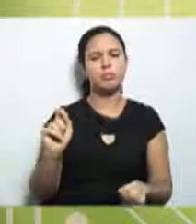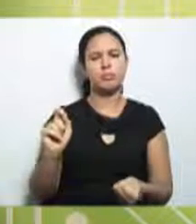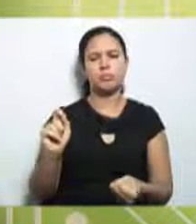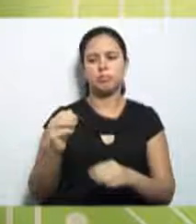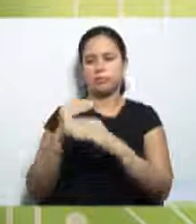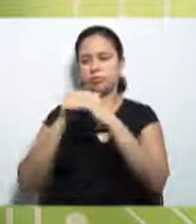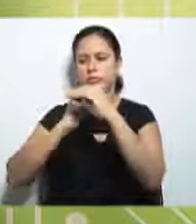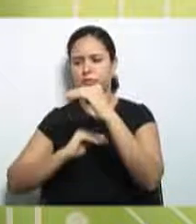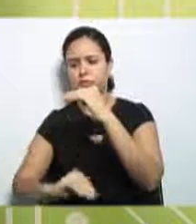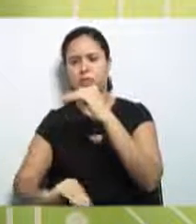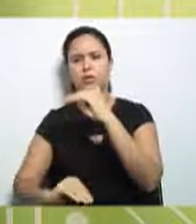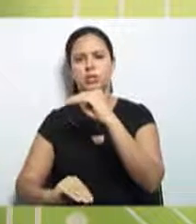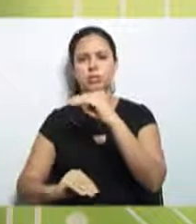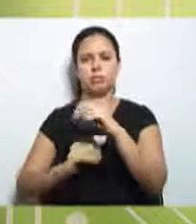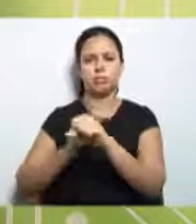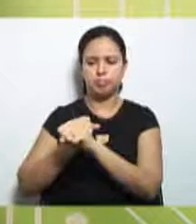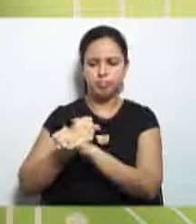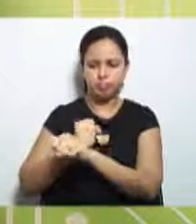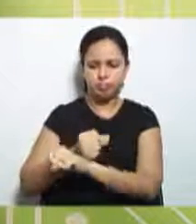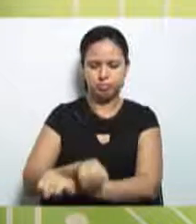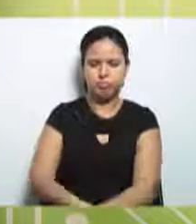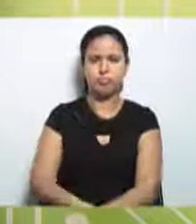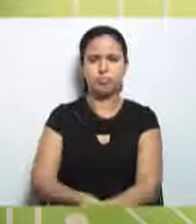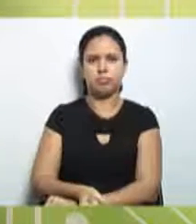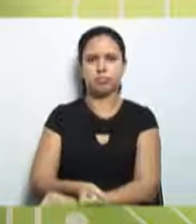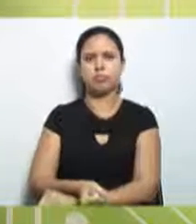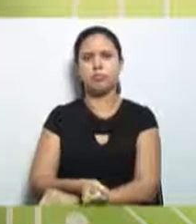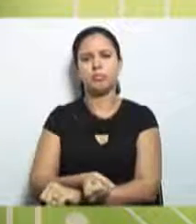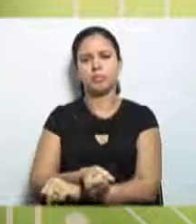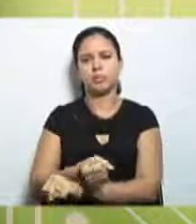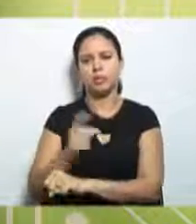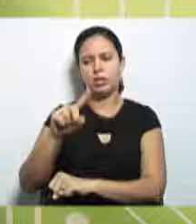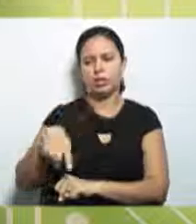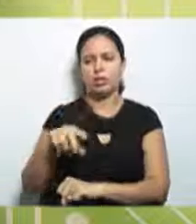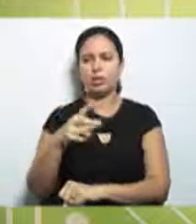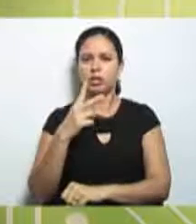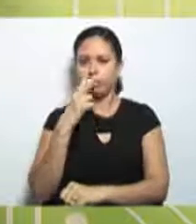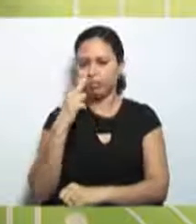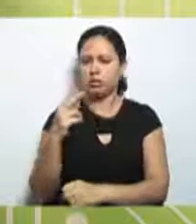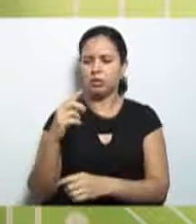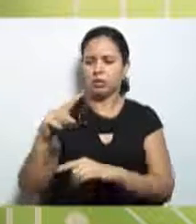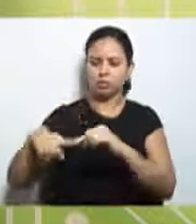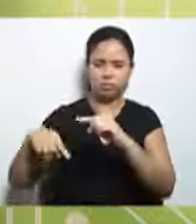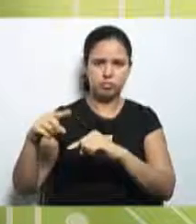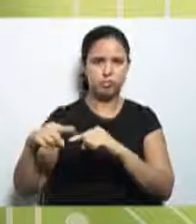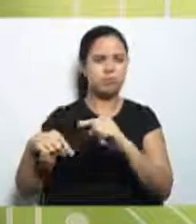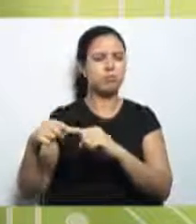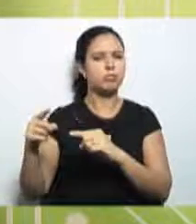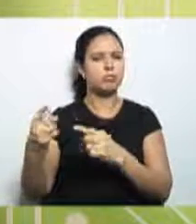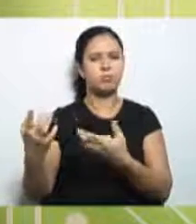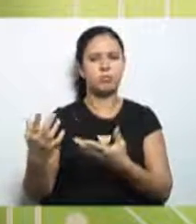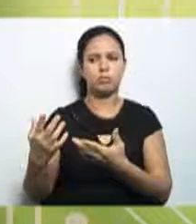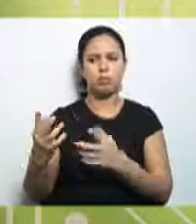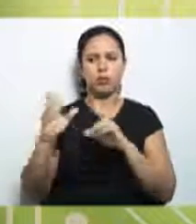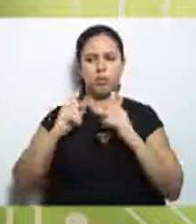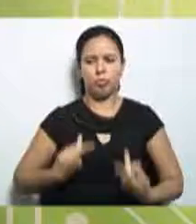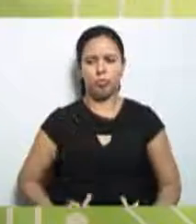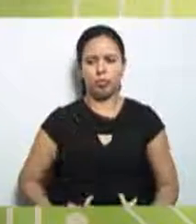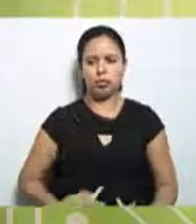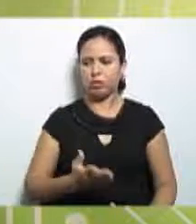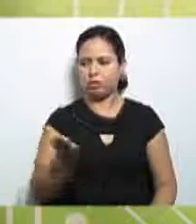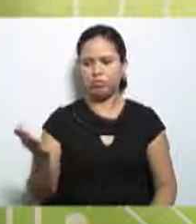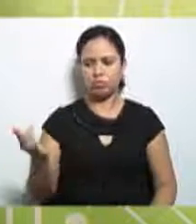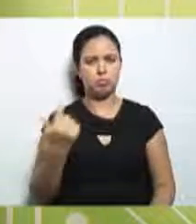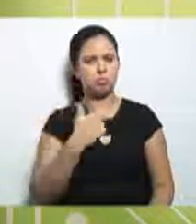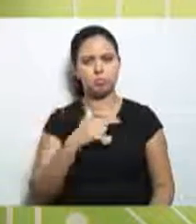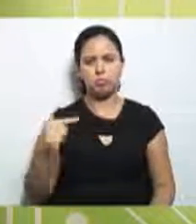considerados inferiores, que eram considerados coisa, que eram considerados objeto. Não eram considerados seres humanos, como eu, como